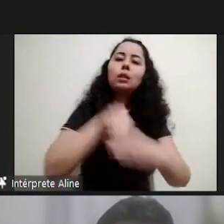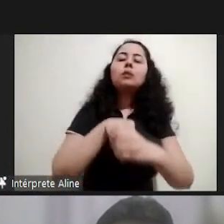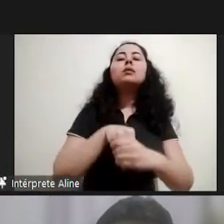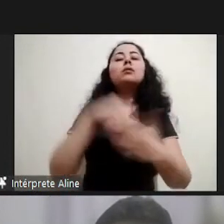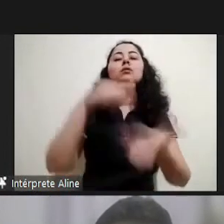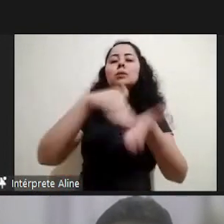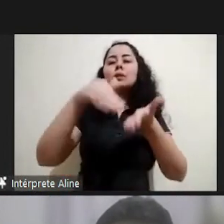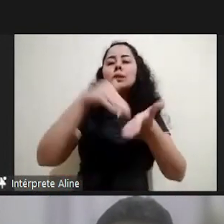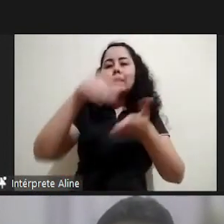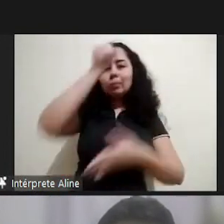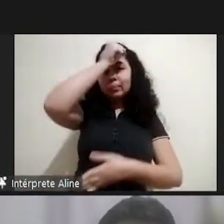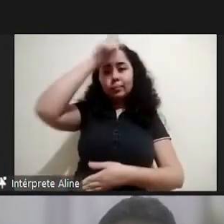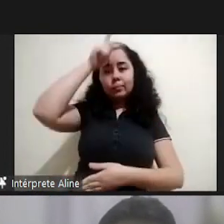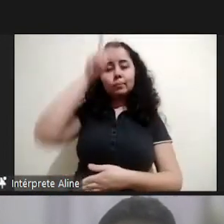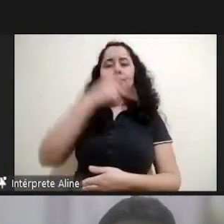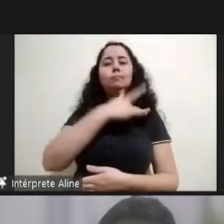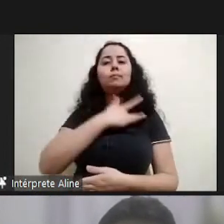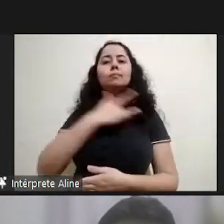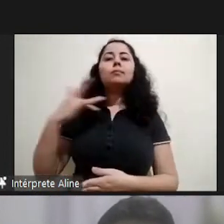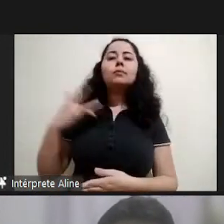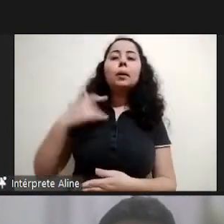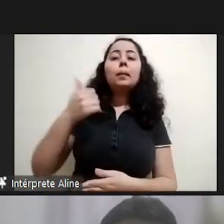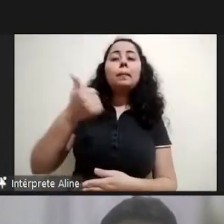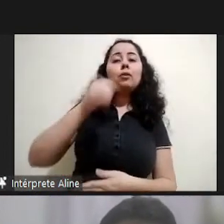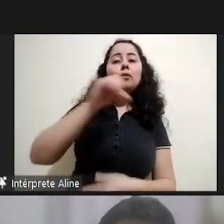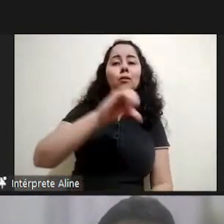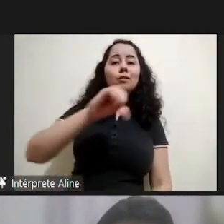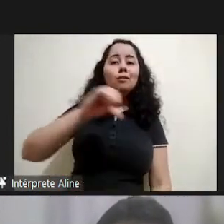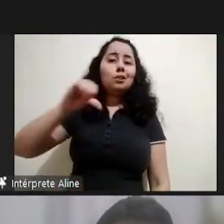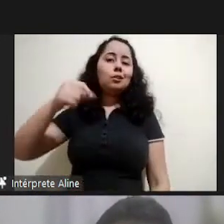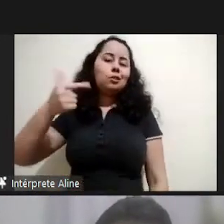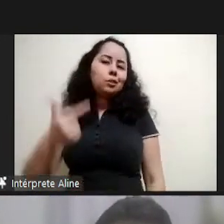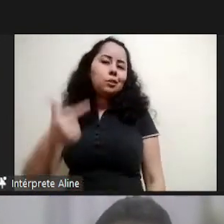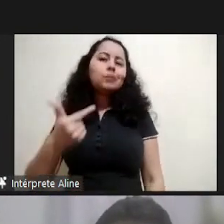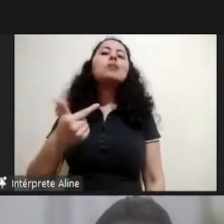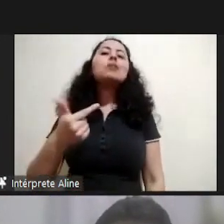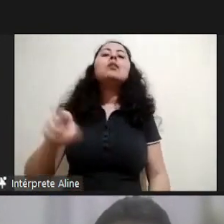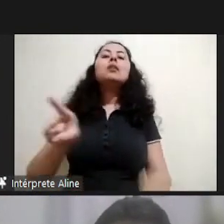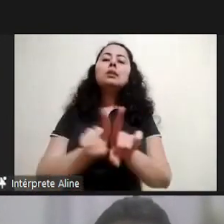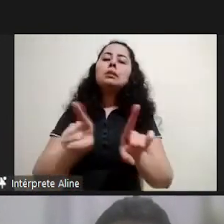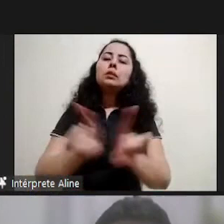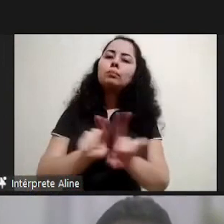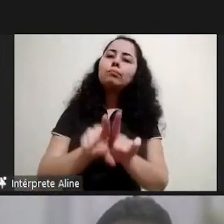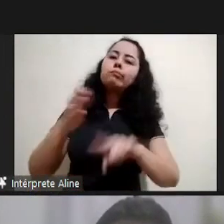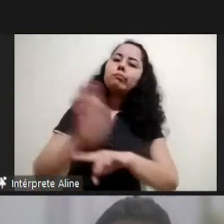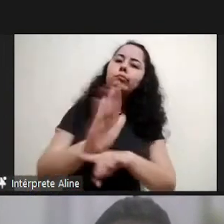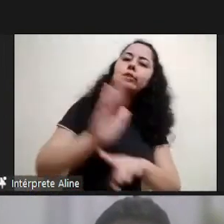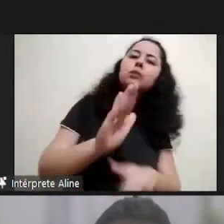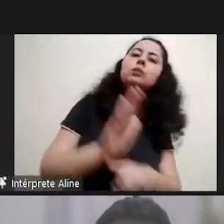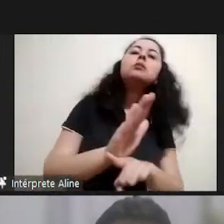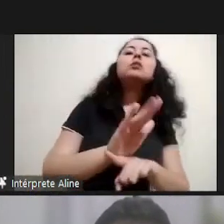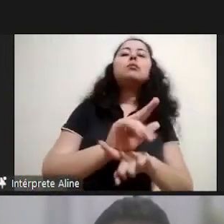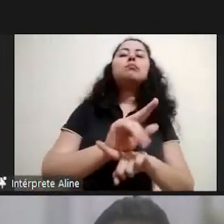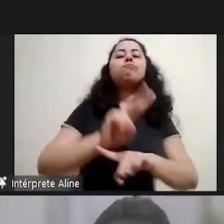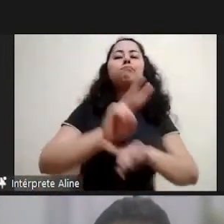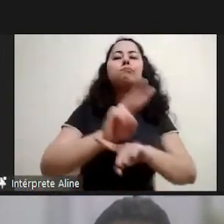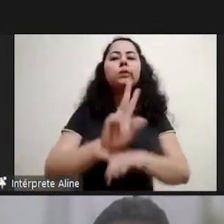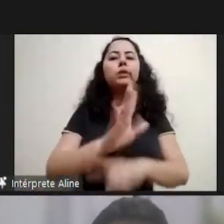em 1992, atuando nos serviços de Vigilância Sanitária, Vigilância Alimentar e